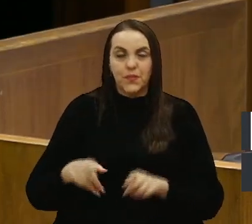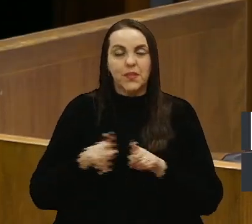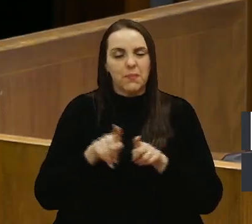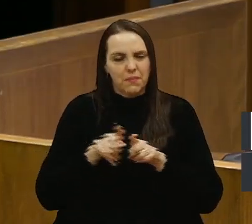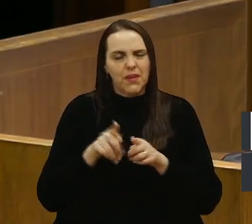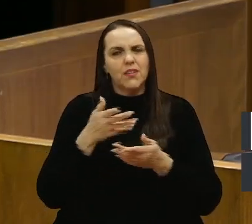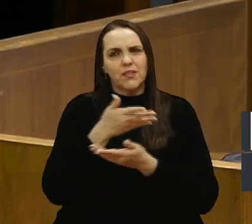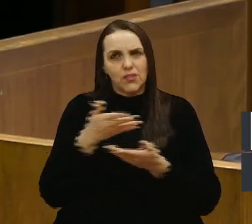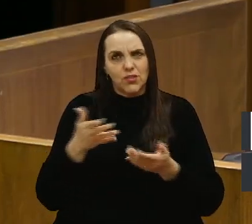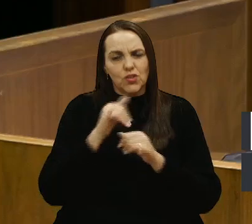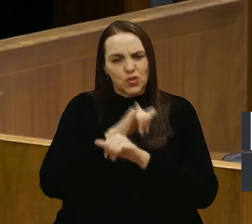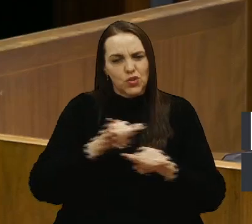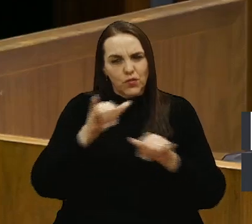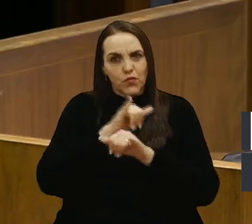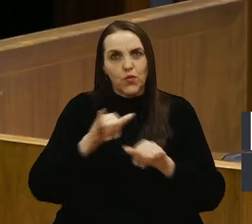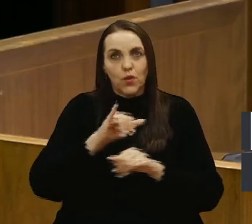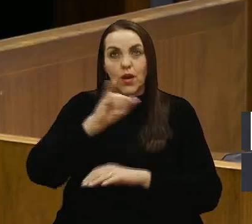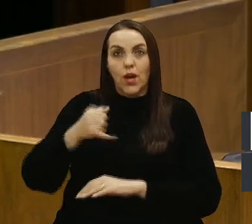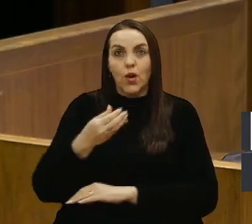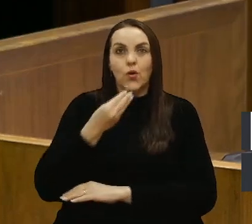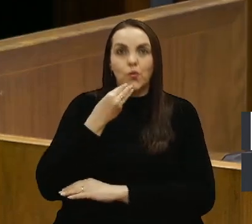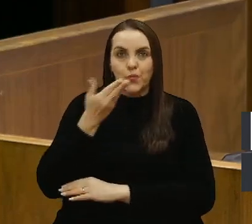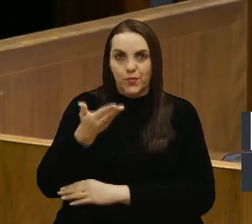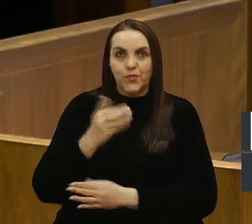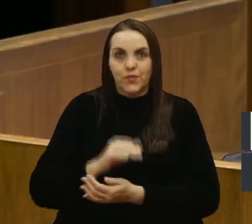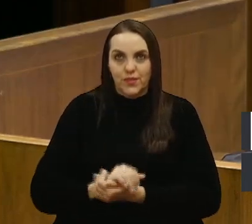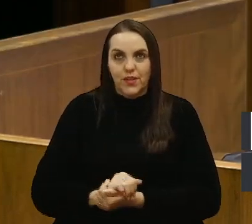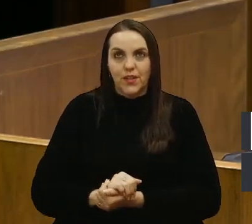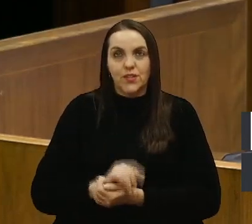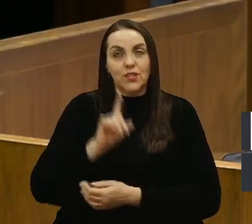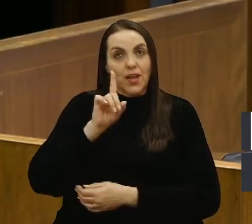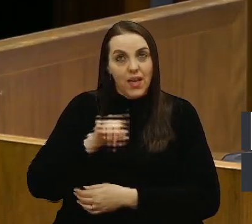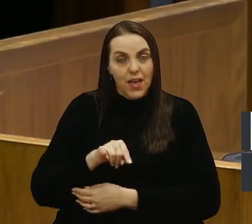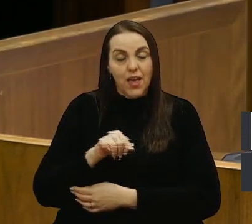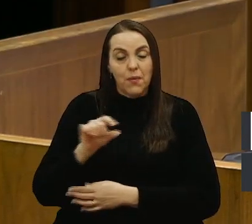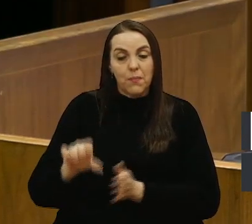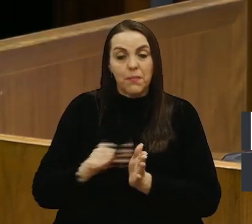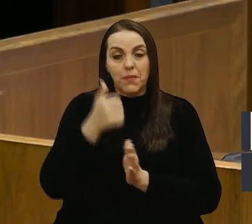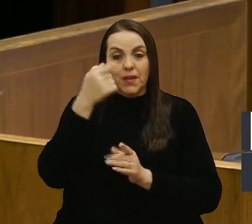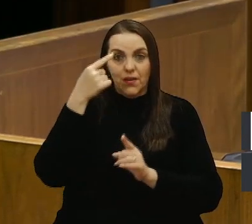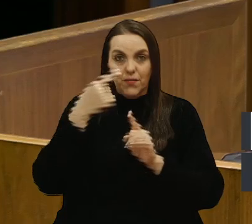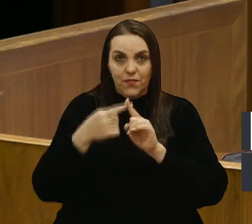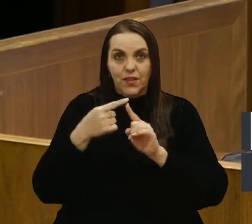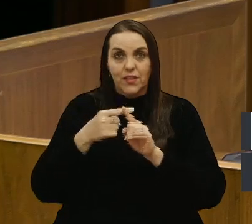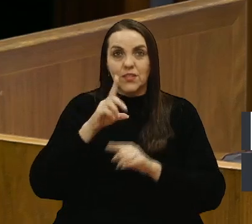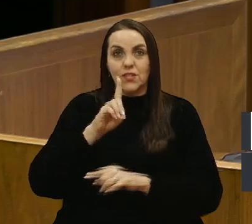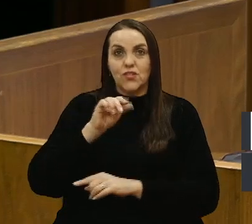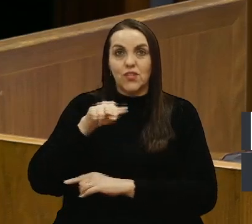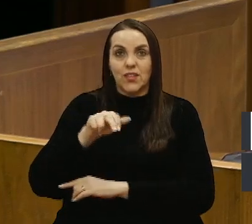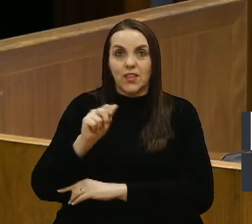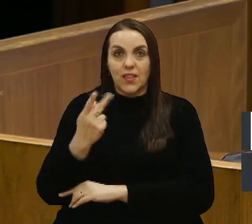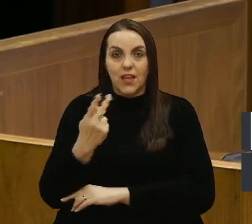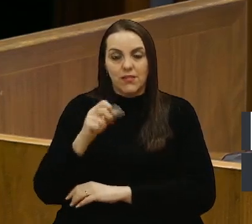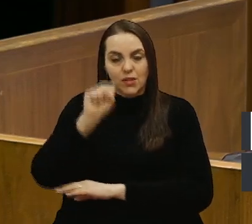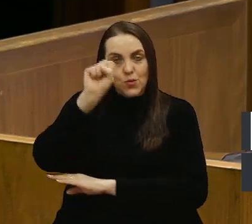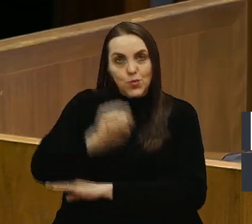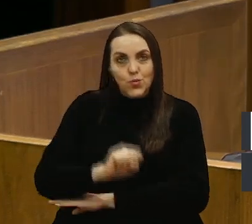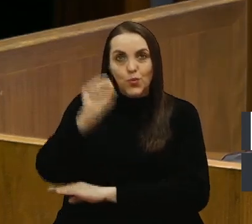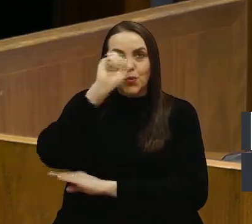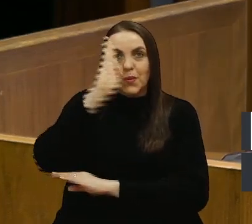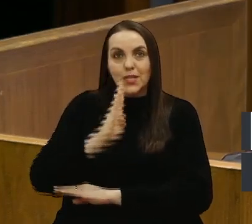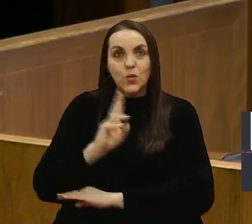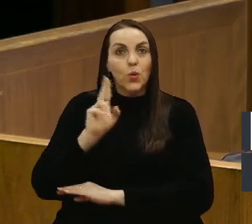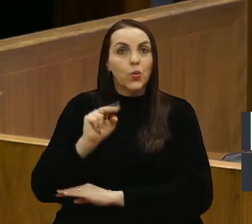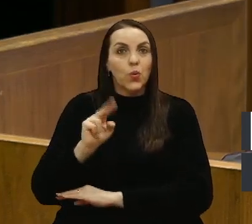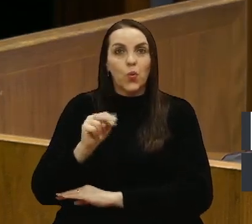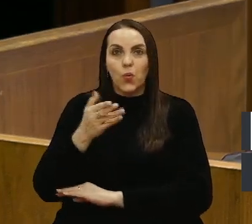divulguem a outras pessoas essa oportunidade. É a primeira vez que Diná Rodrigues estará no sul do Brasil. Ela nunca